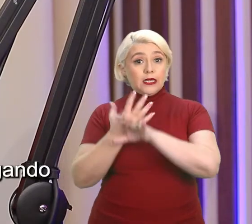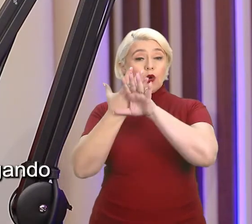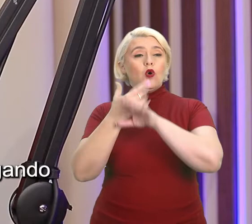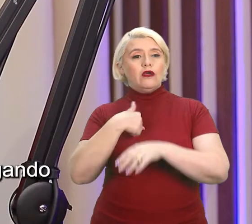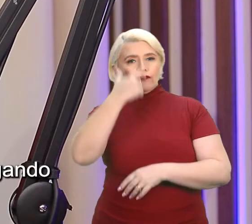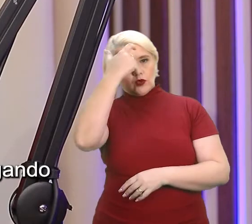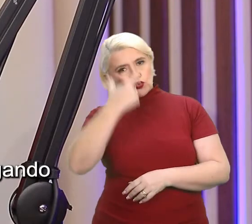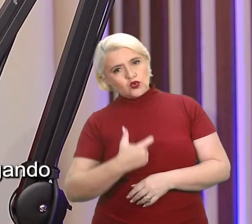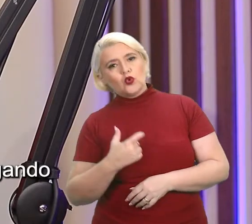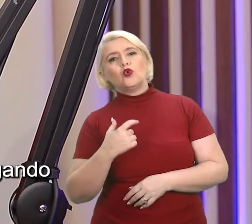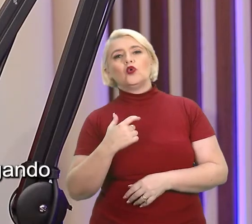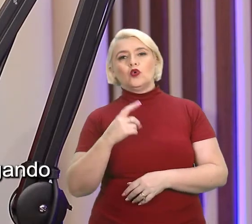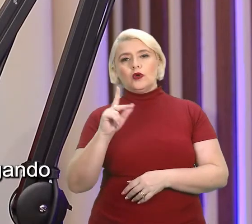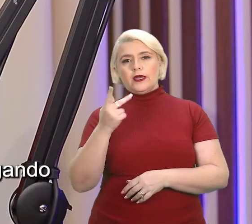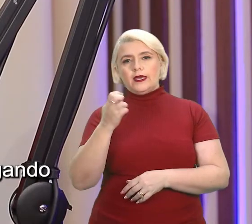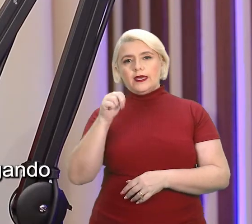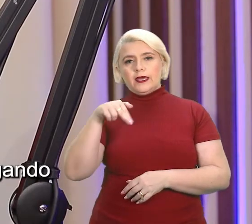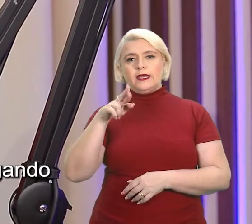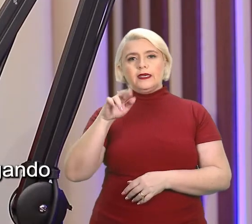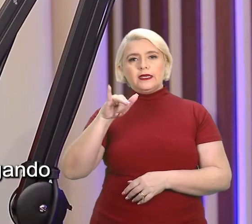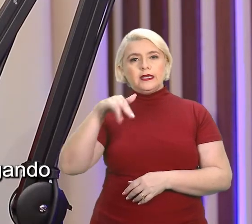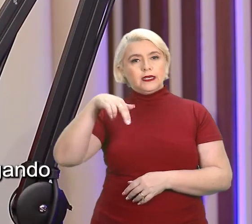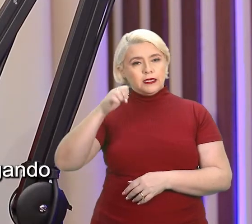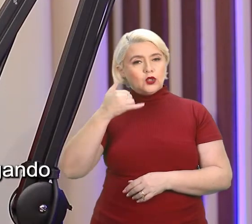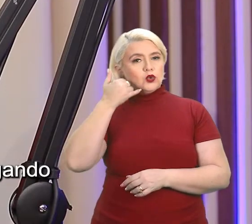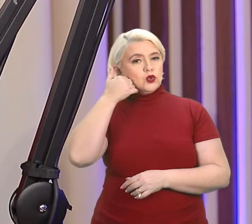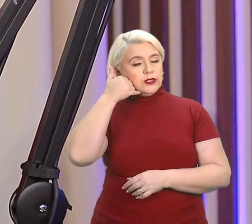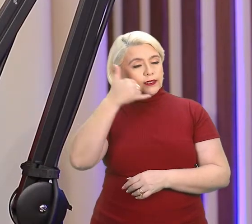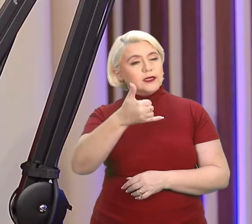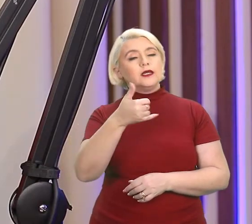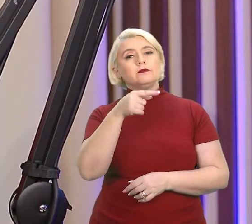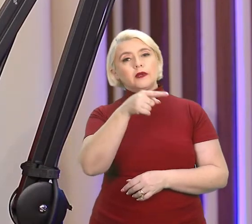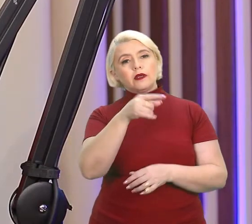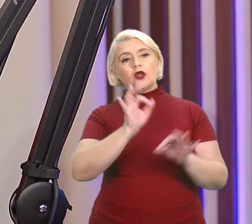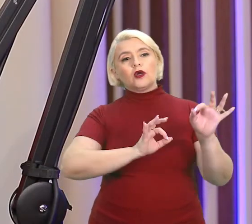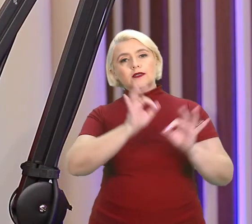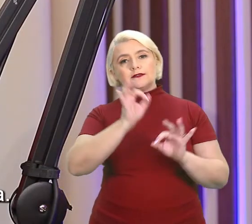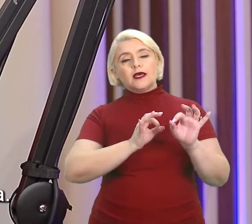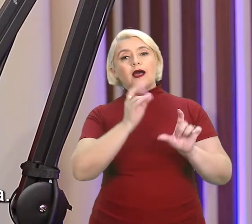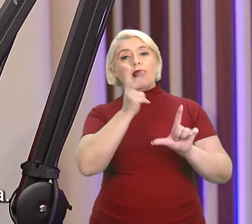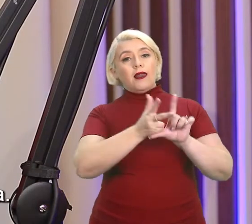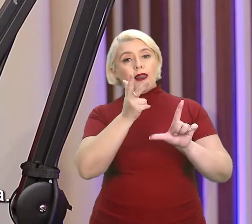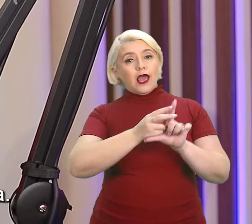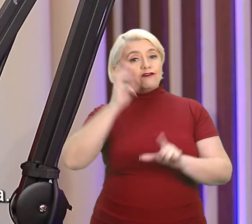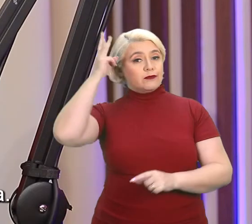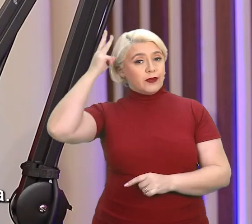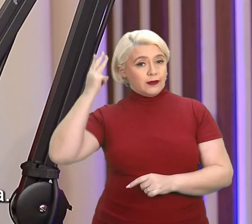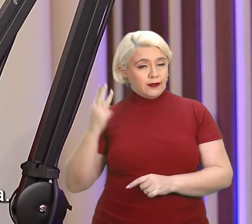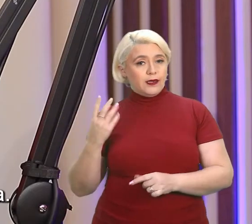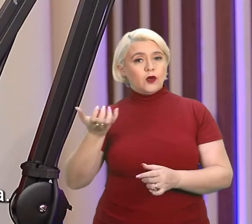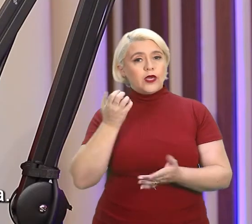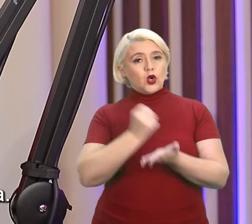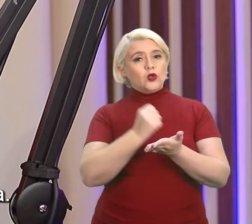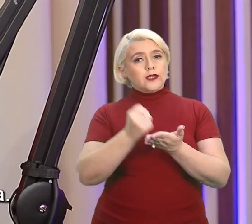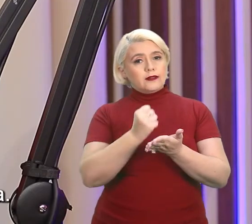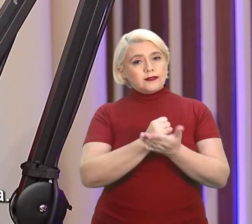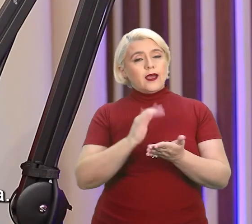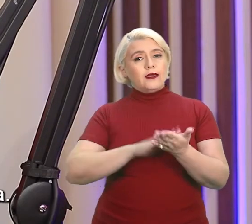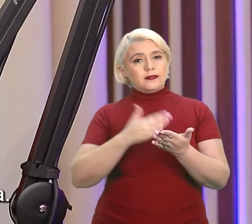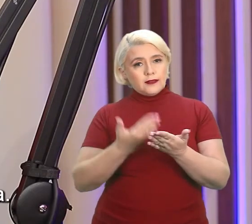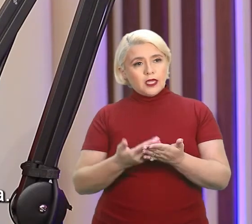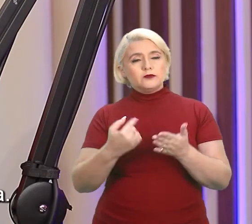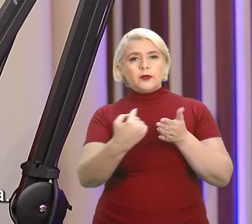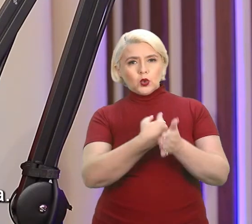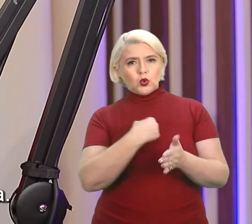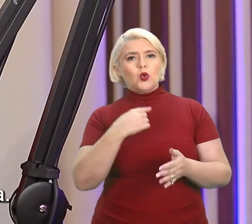sou o Henrique Bahia, eu tô te ligando para te contratar, eu tô fazendo a organização da live da Marília Mendonça. Aí me perguntou